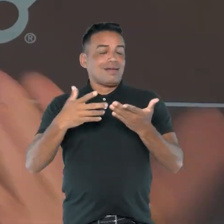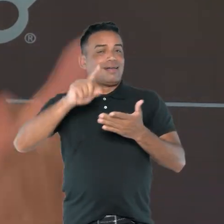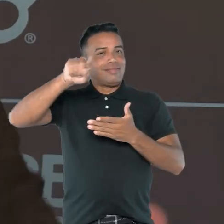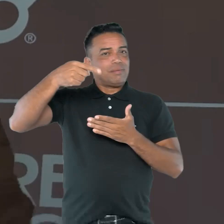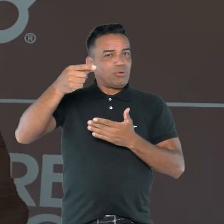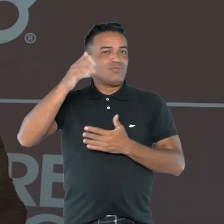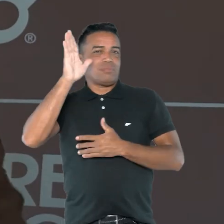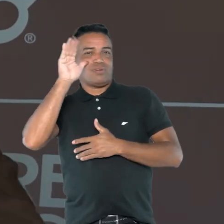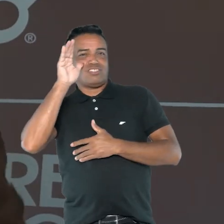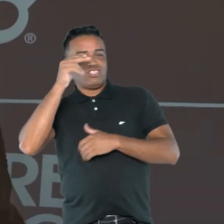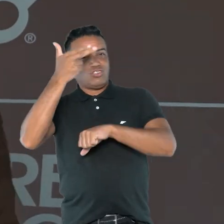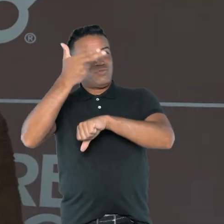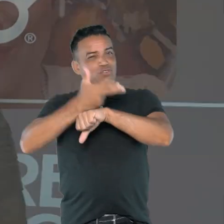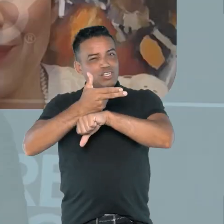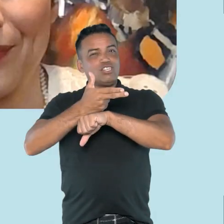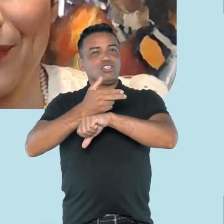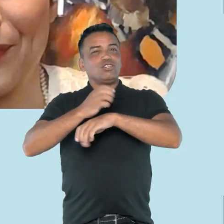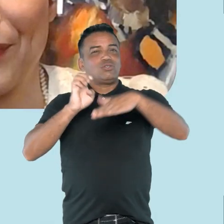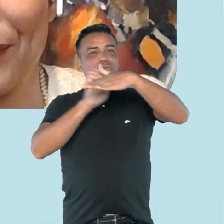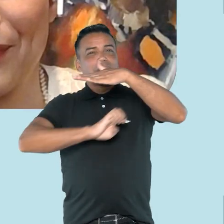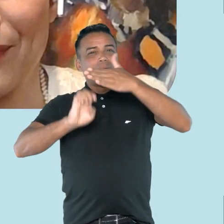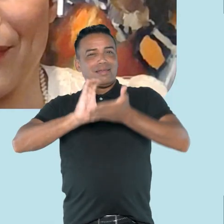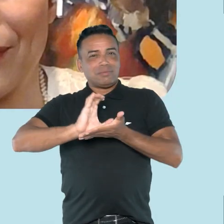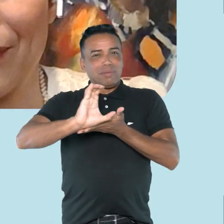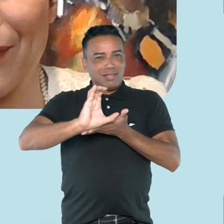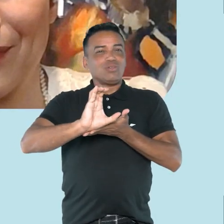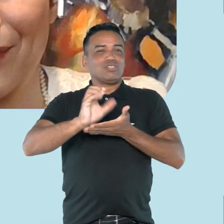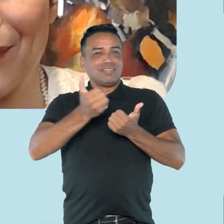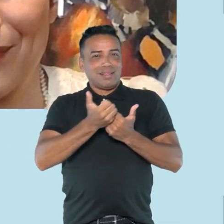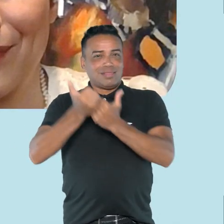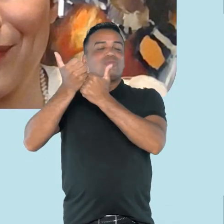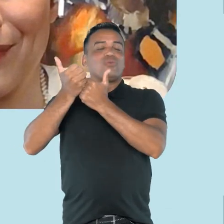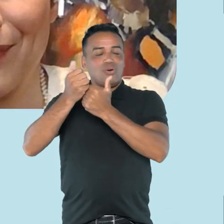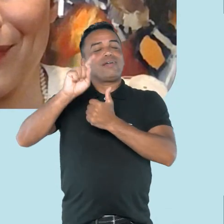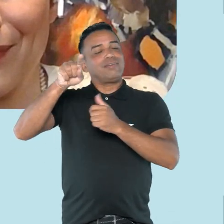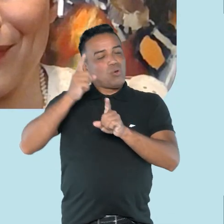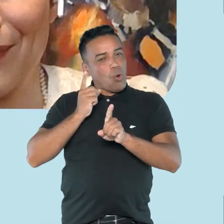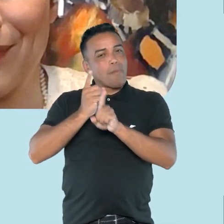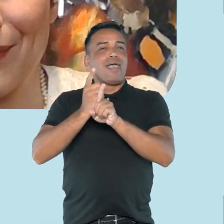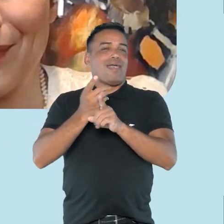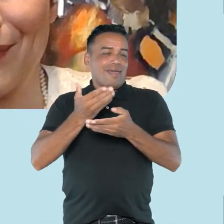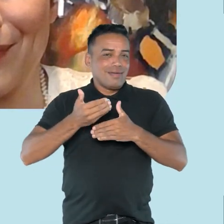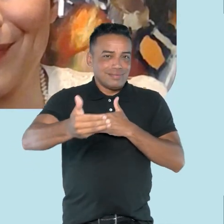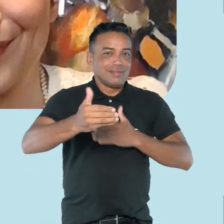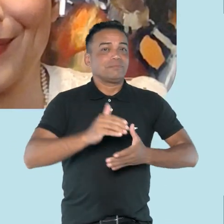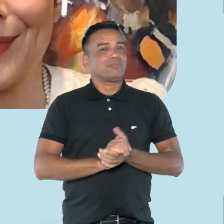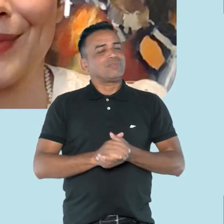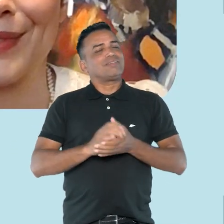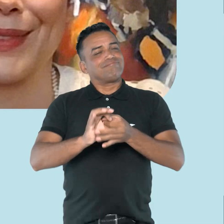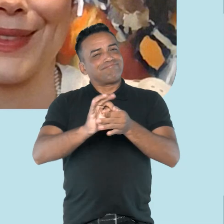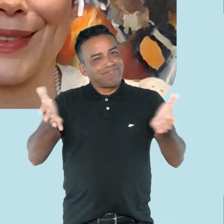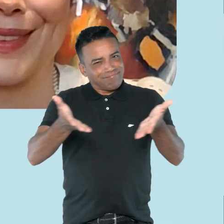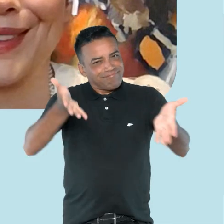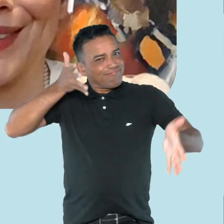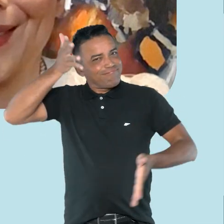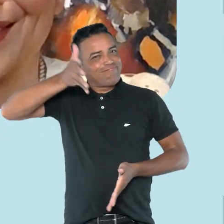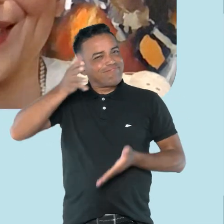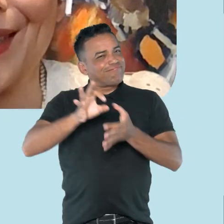vai assistir um vídeo do nosso patrocinador e a gente começa esse nosso encontro. Débora, são seus.